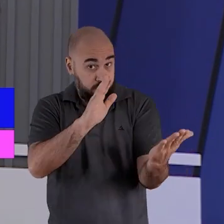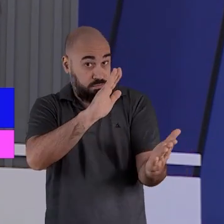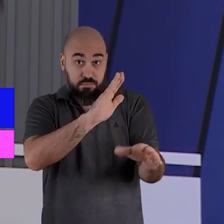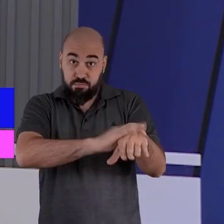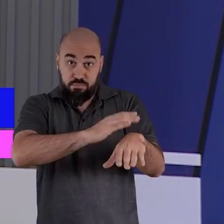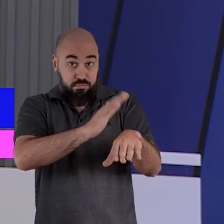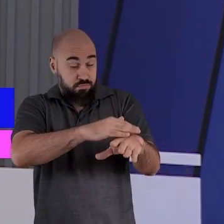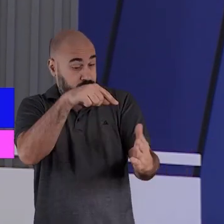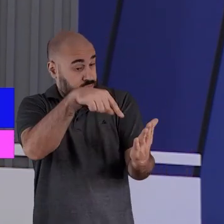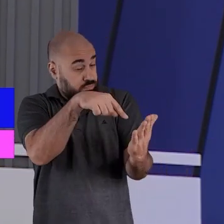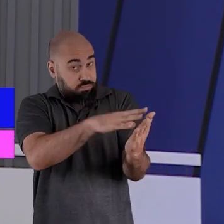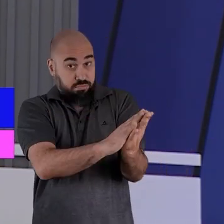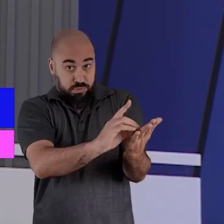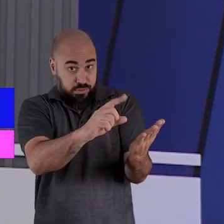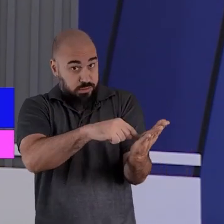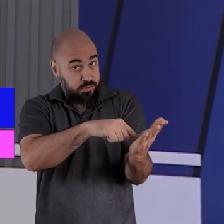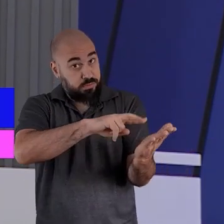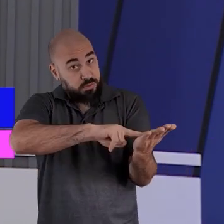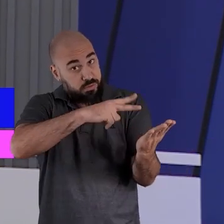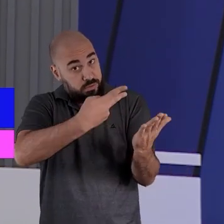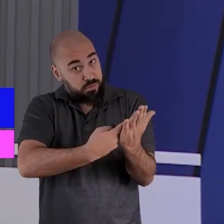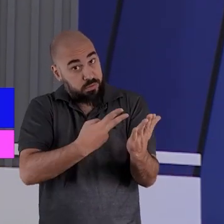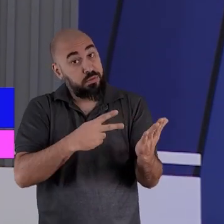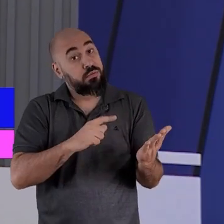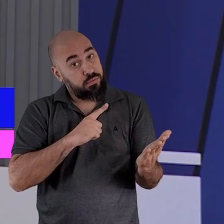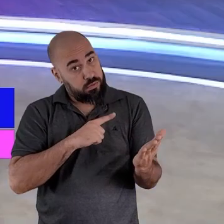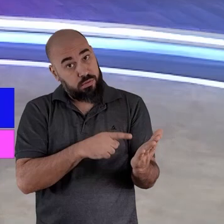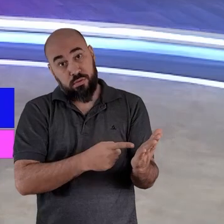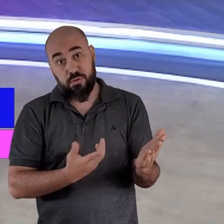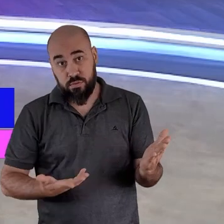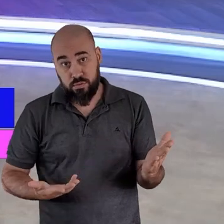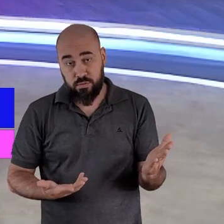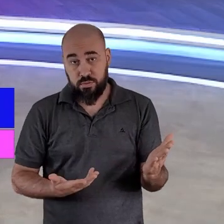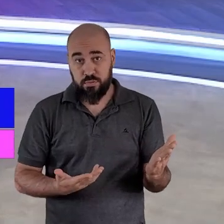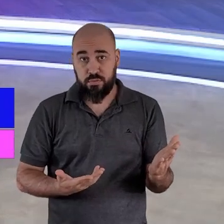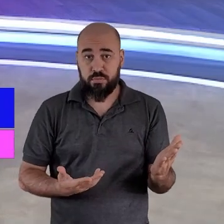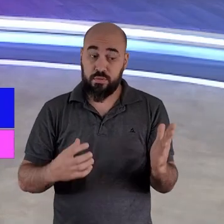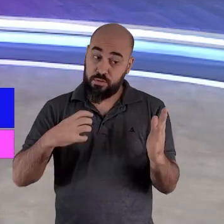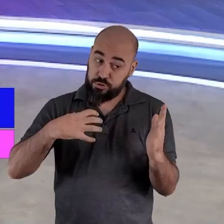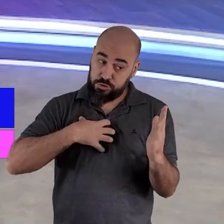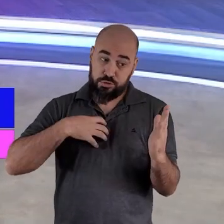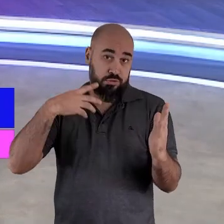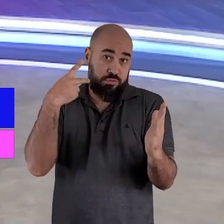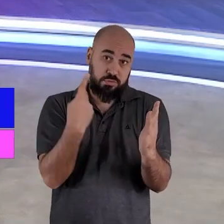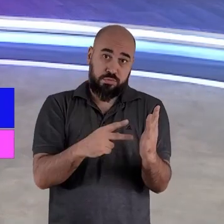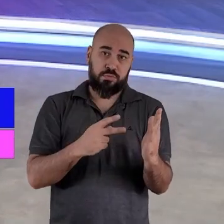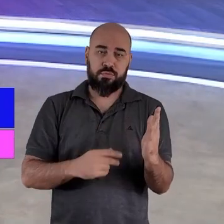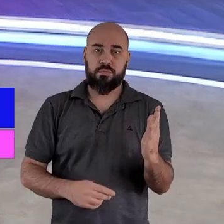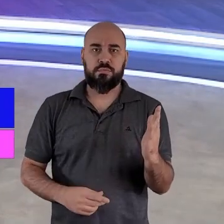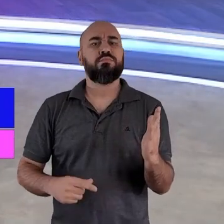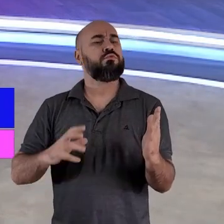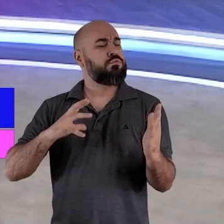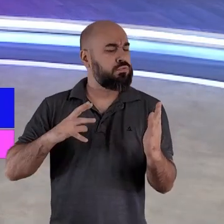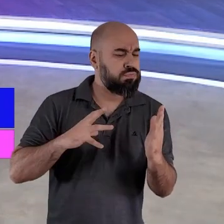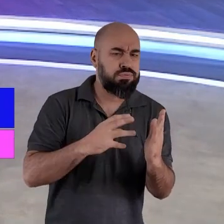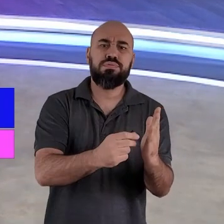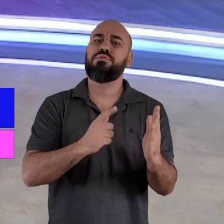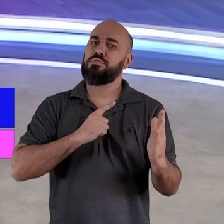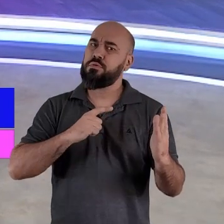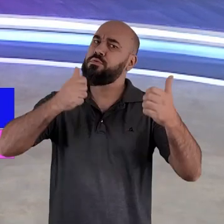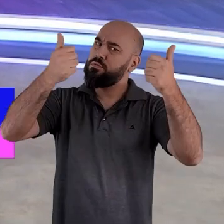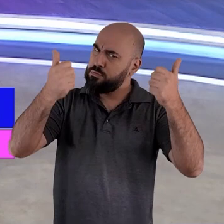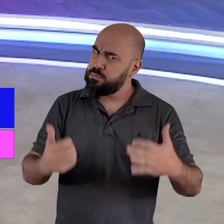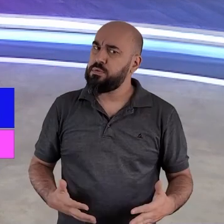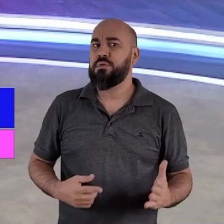característica que precisamos preservar na palavra de Deus. Não existe nada na Bíblia que não tenha uma explicação, só